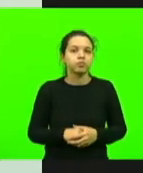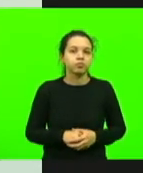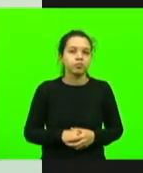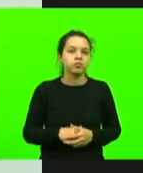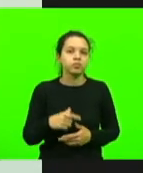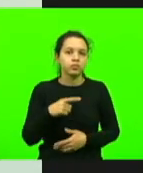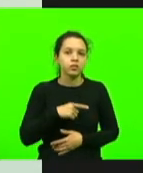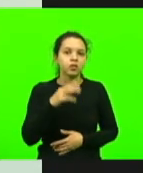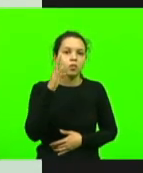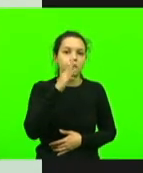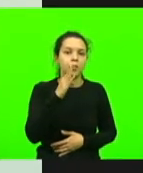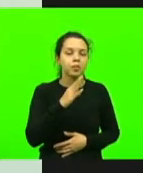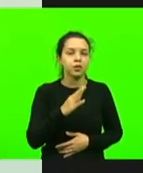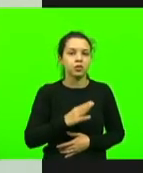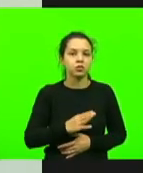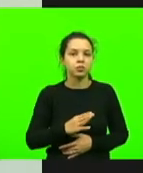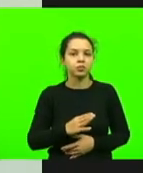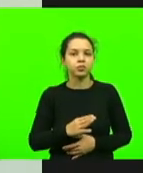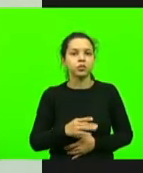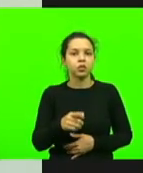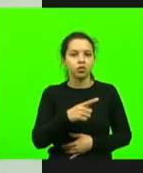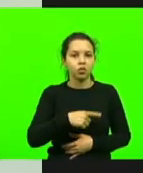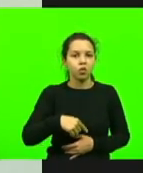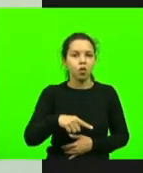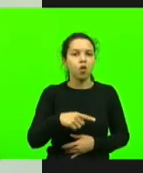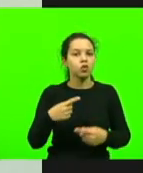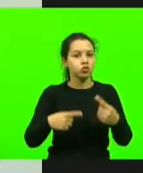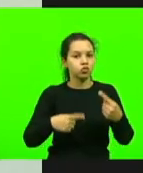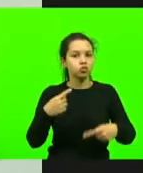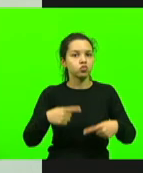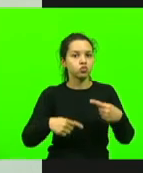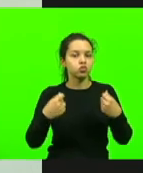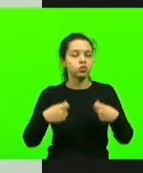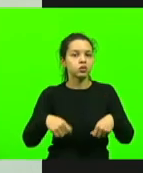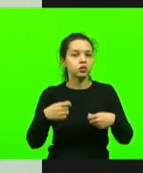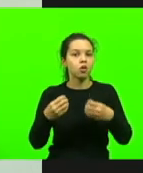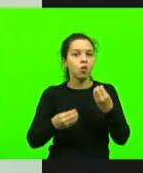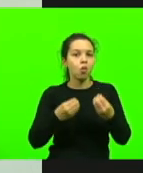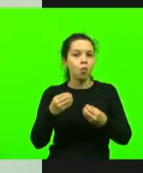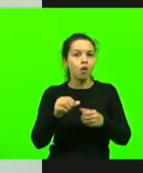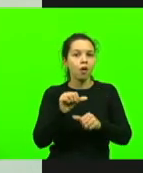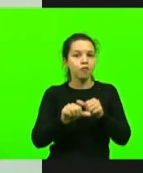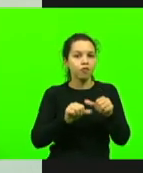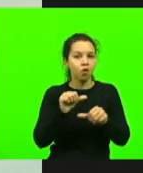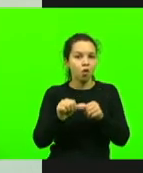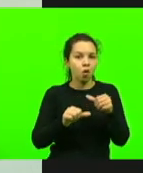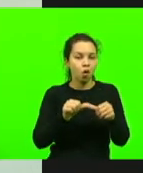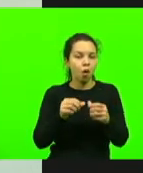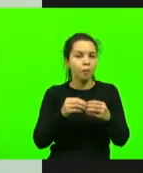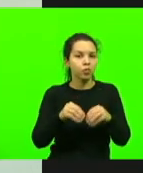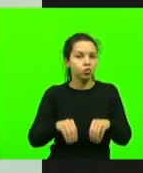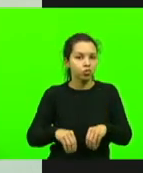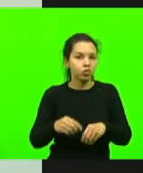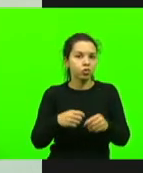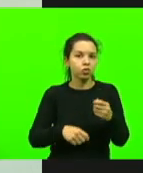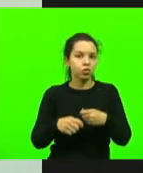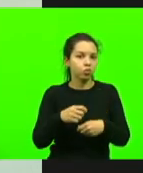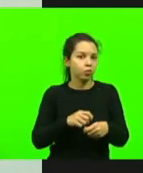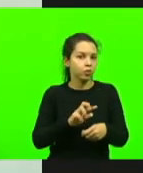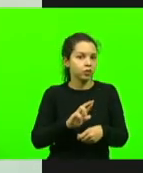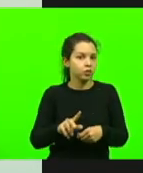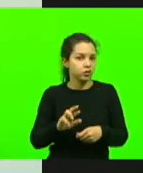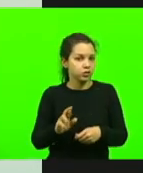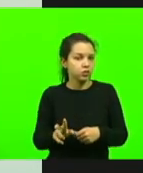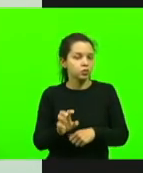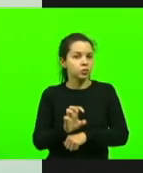Brasília nós temos que discutir como a reforma deles não interfere na economia é como está no